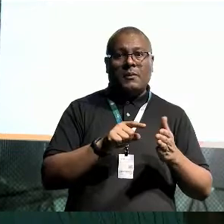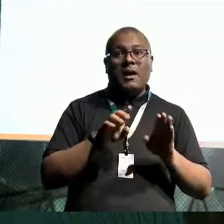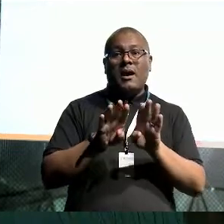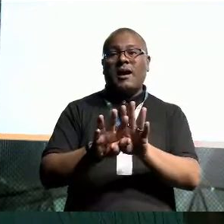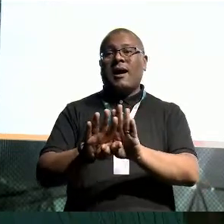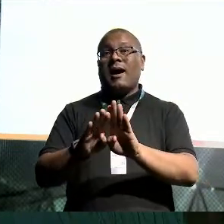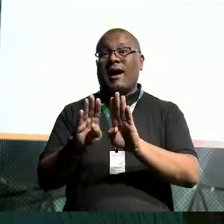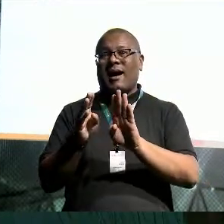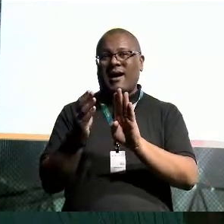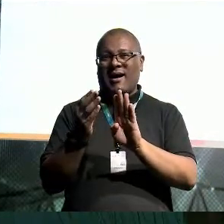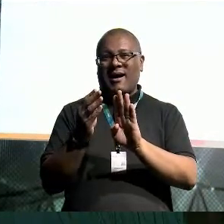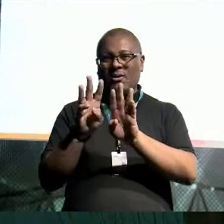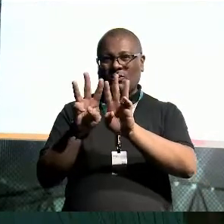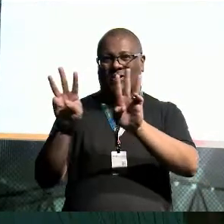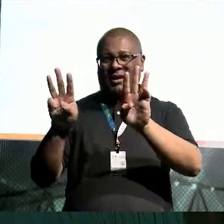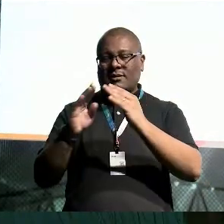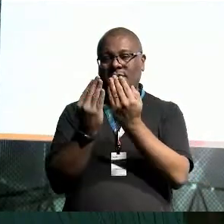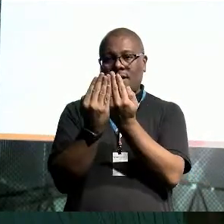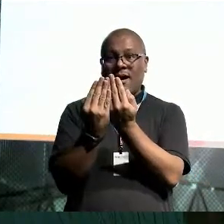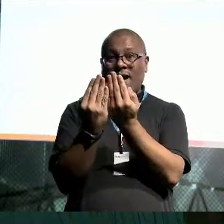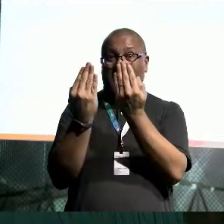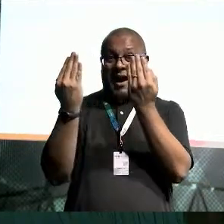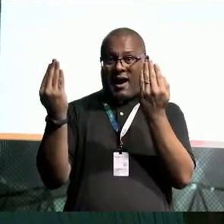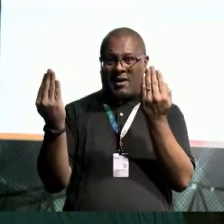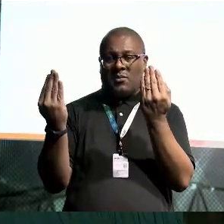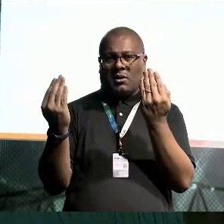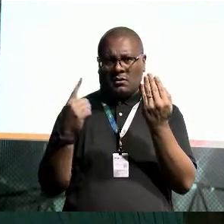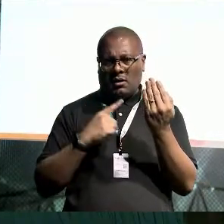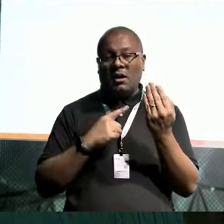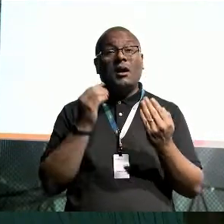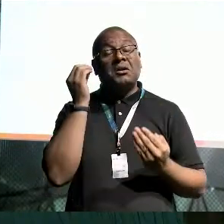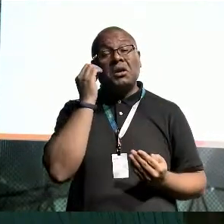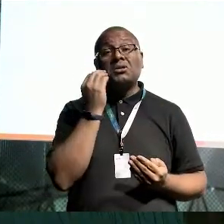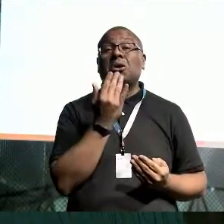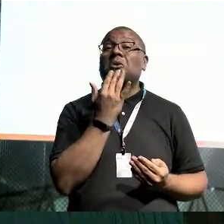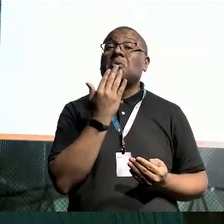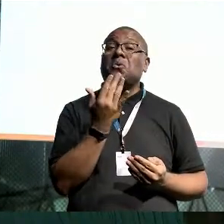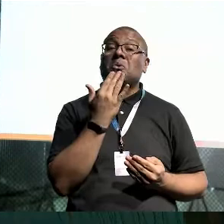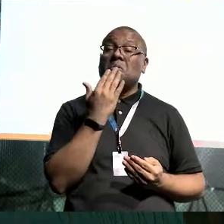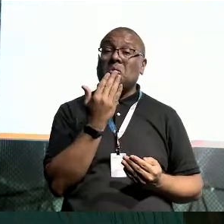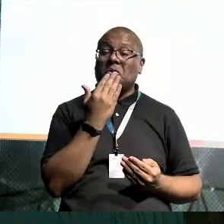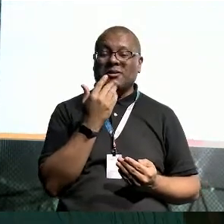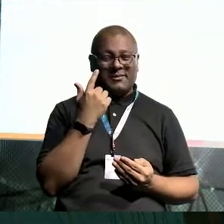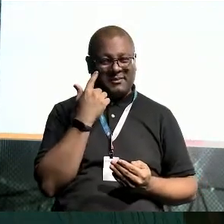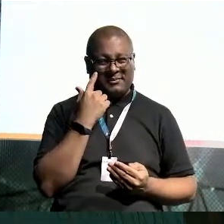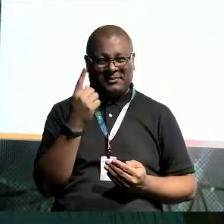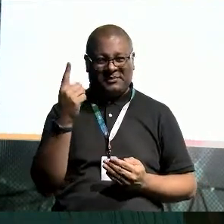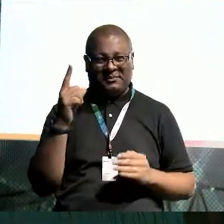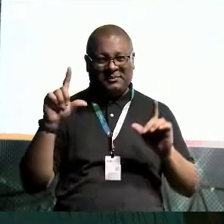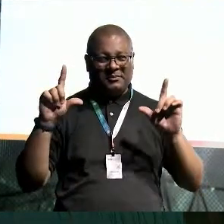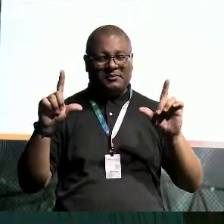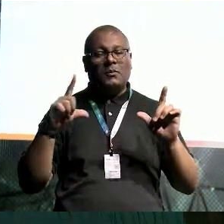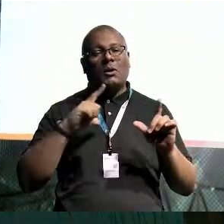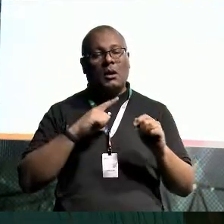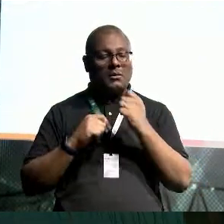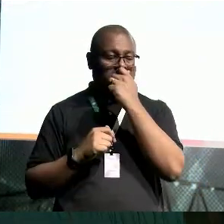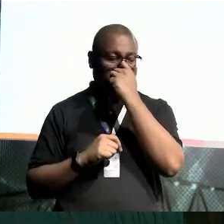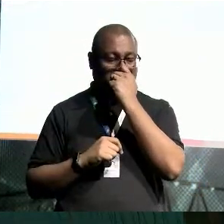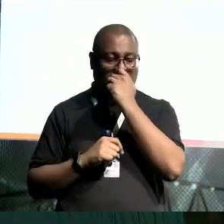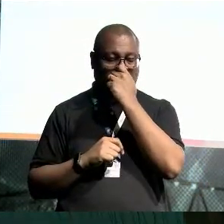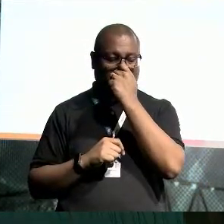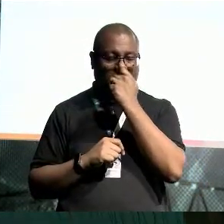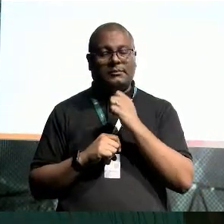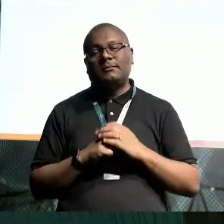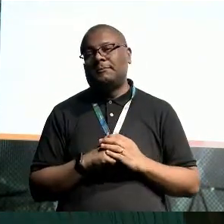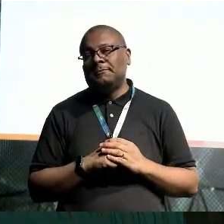levar? E ela testa também contrastes de cores. Será que, por exemplo, está aqui, nessa tela, eu tenho